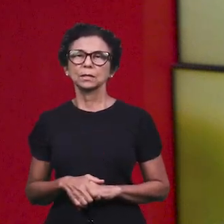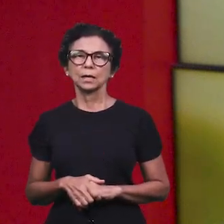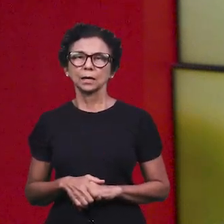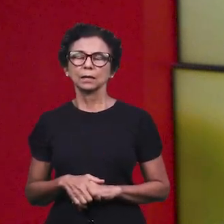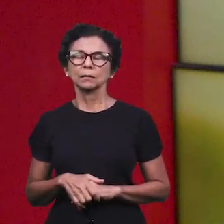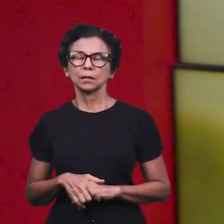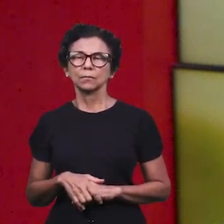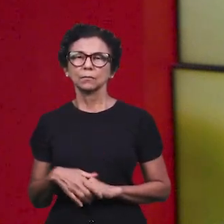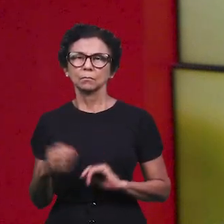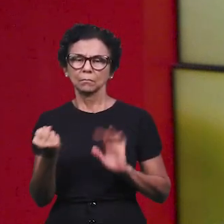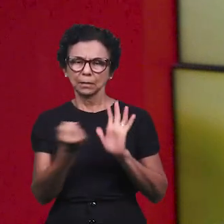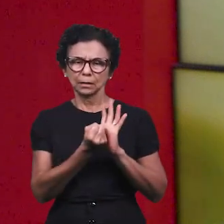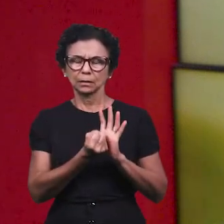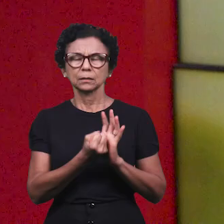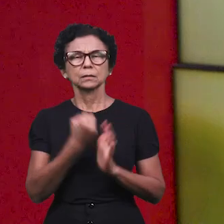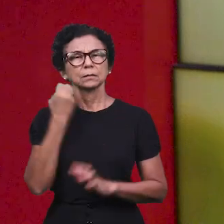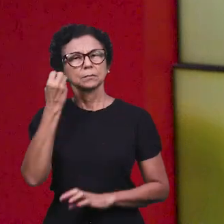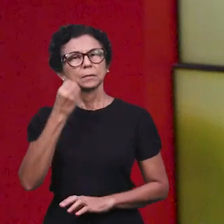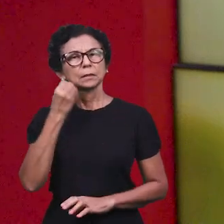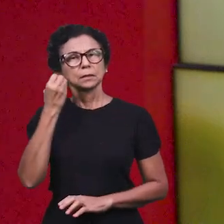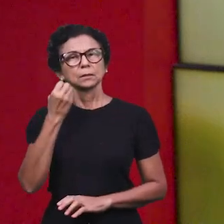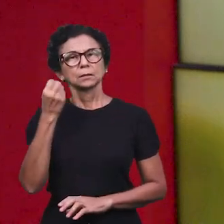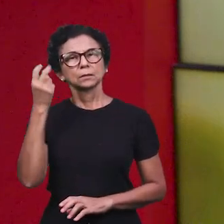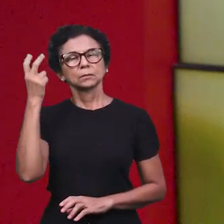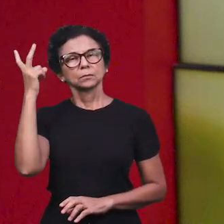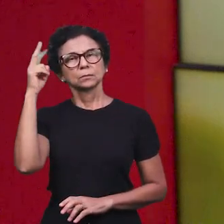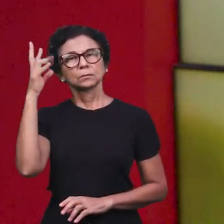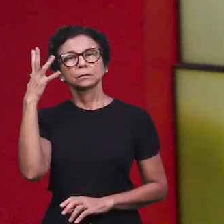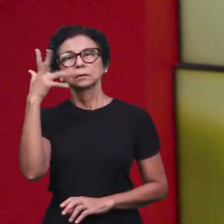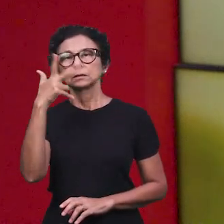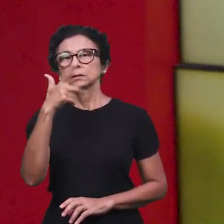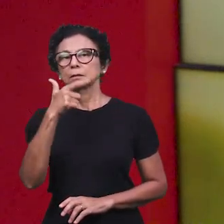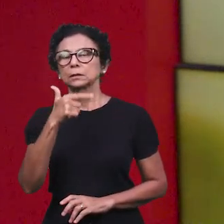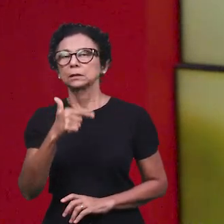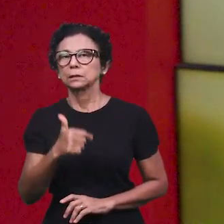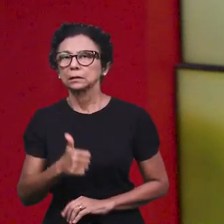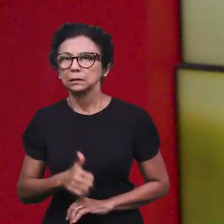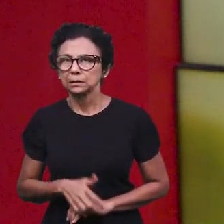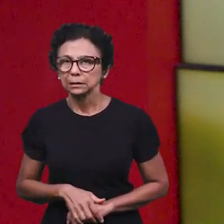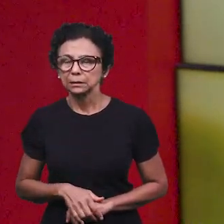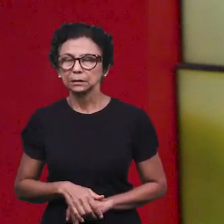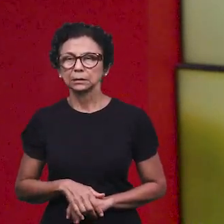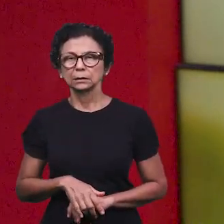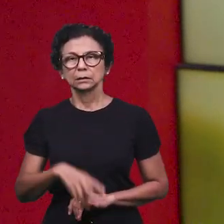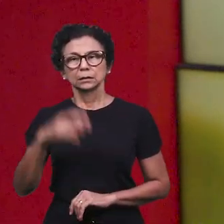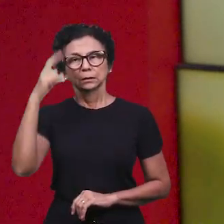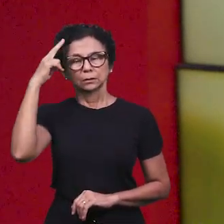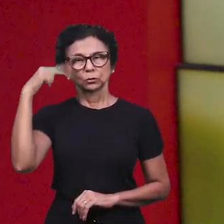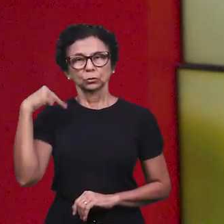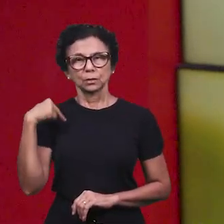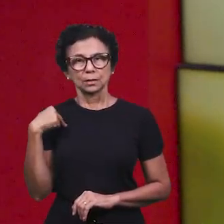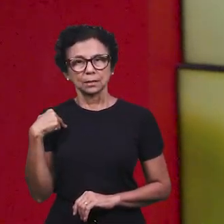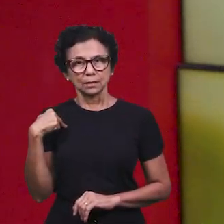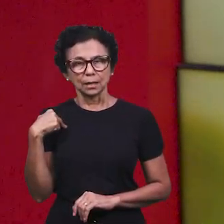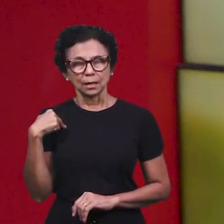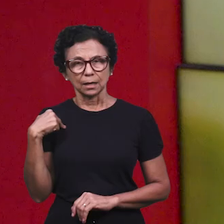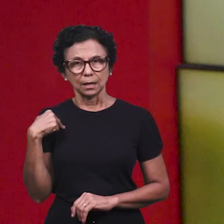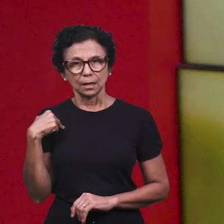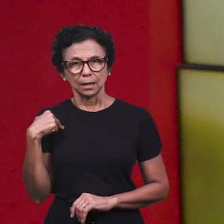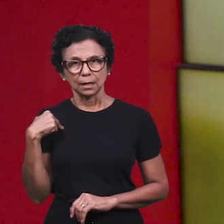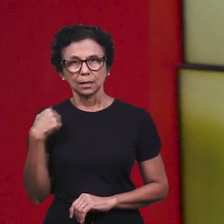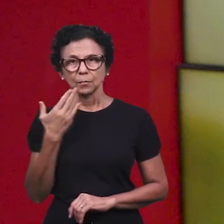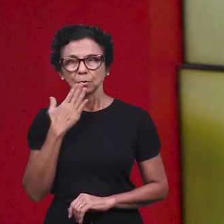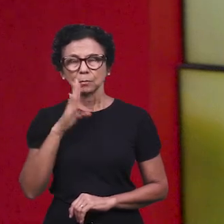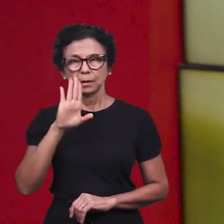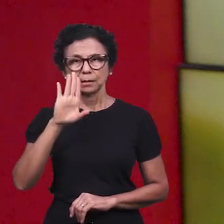vida marcante, uma história muito linda, mas ele não esqueceu da